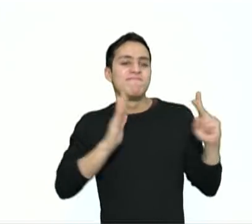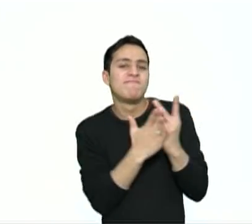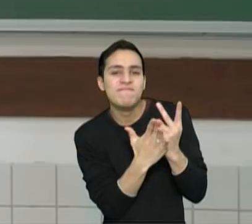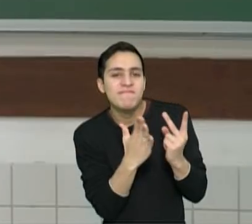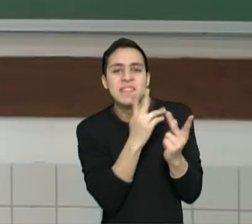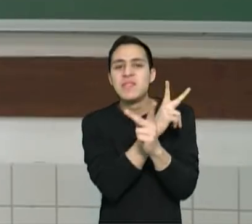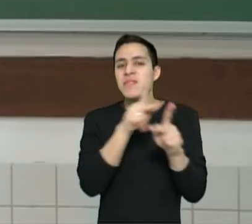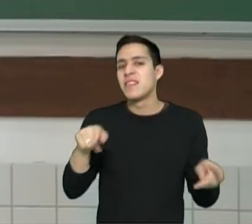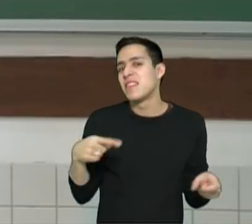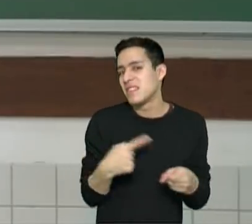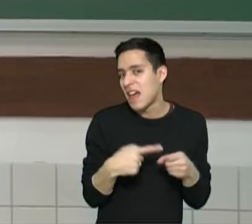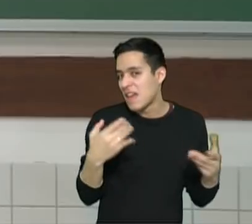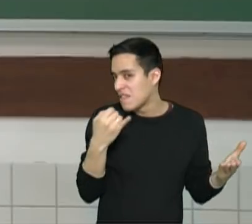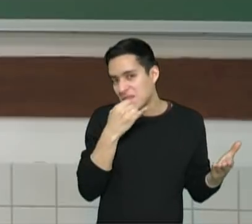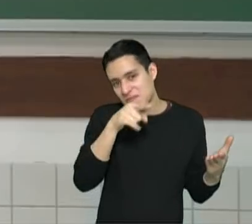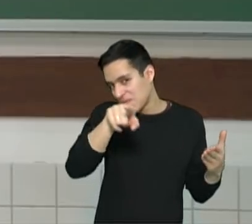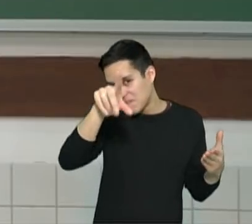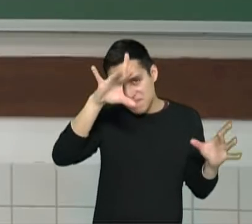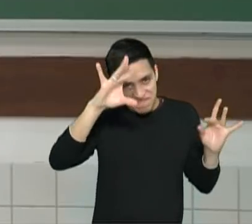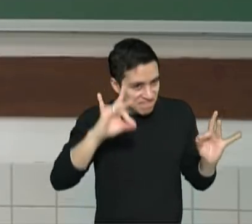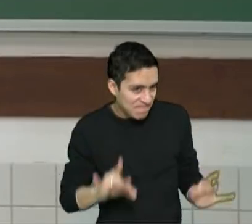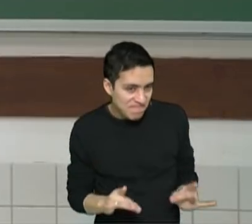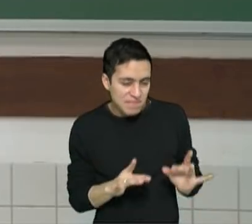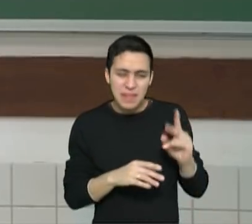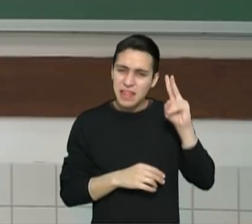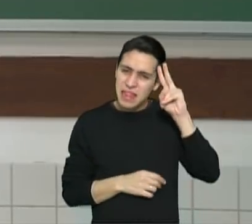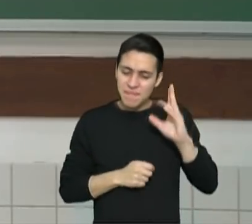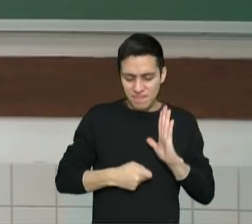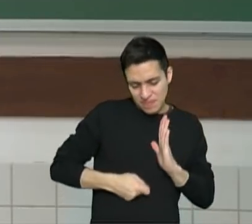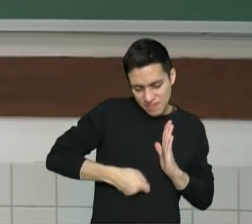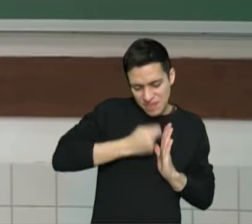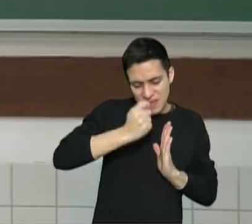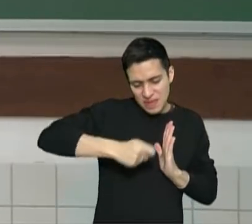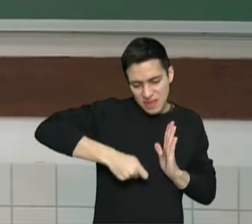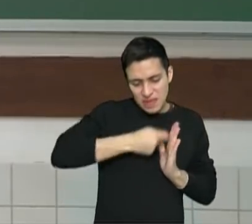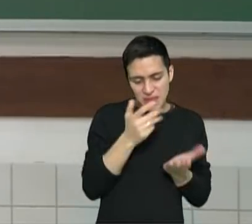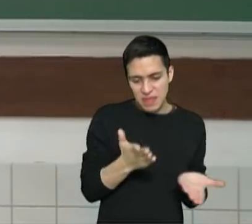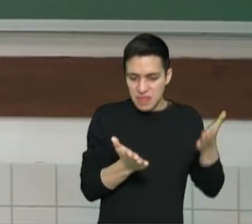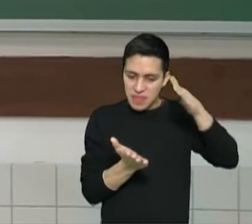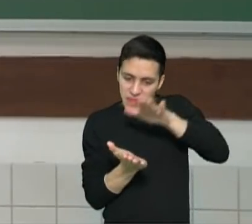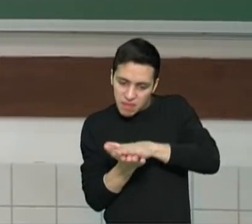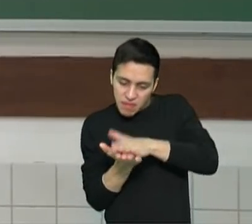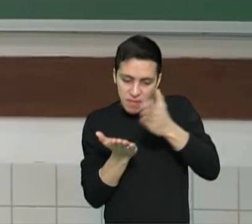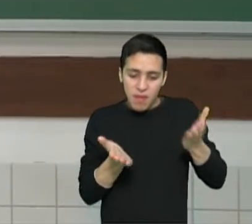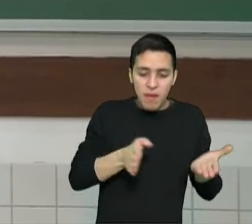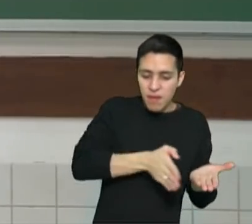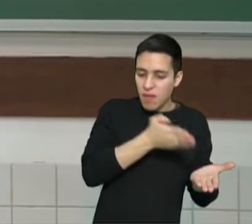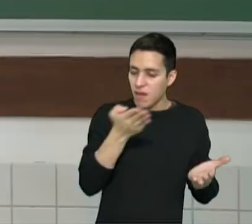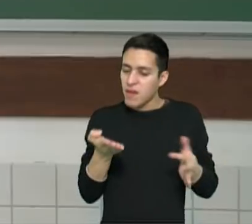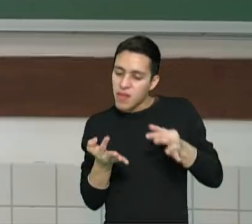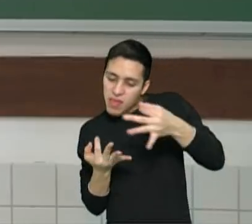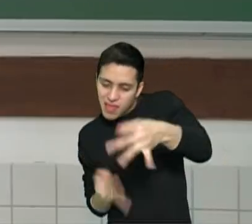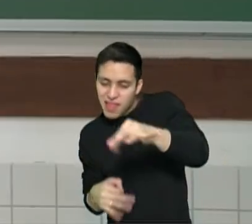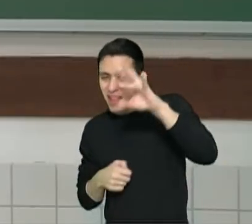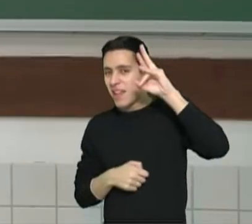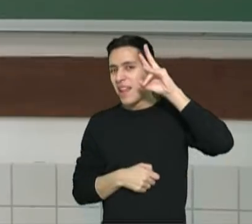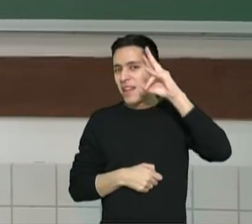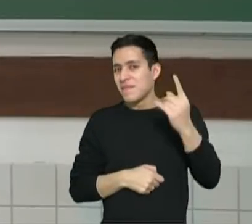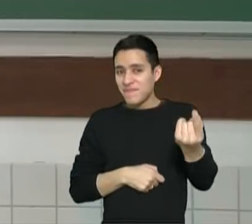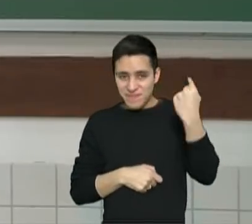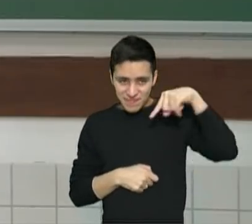sua cidade, né? Lembra que a estilogravura a gente já viu em uma aula anterior, né? Que a gente fez com a bandejinha de